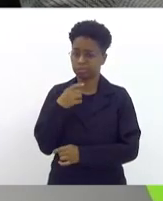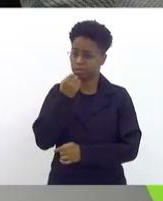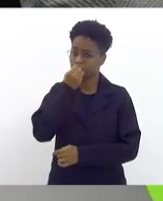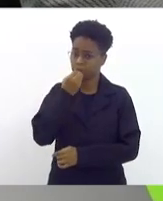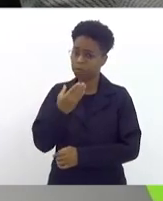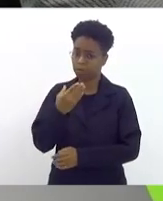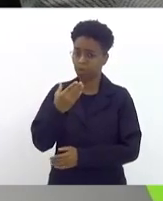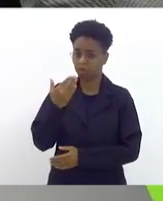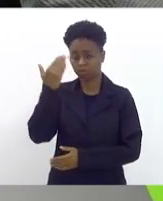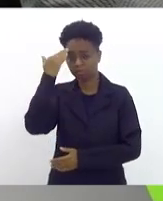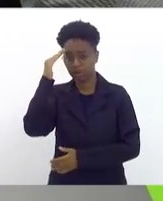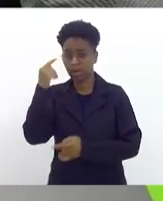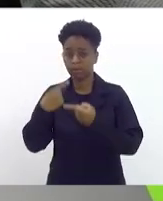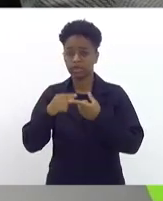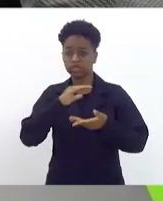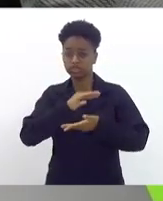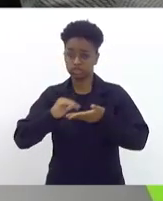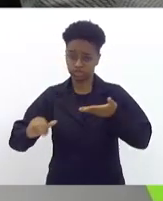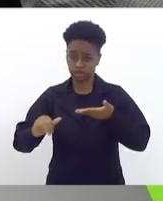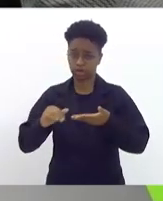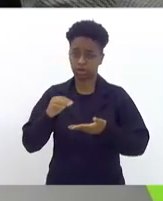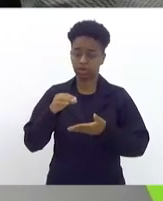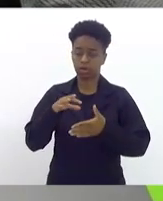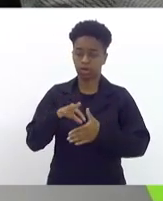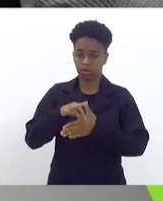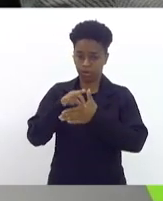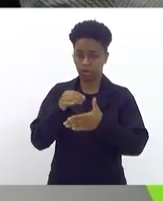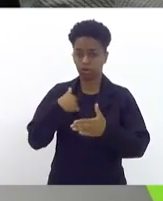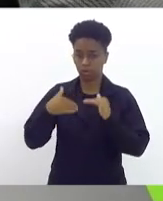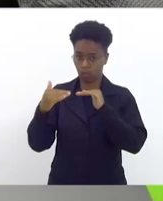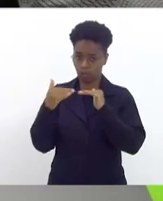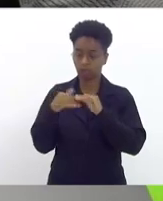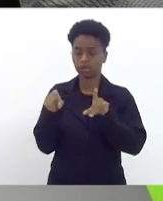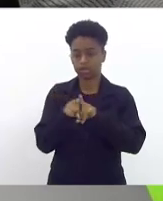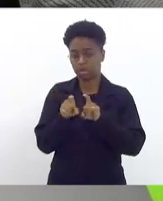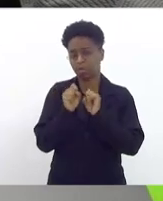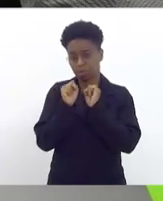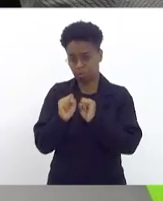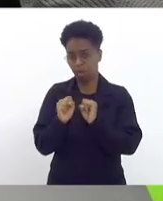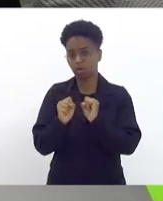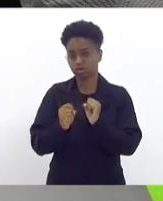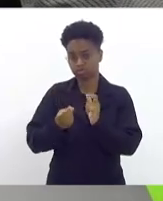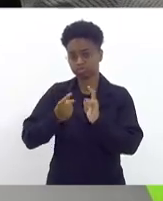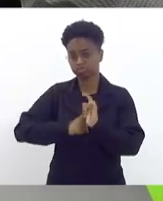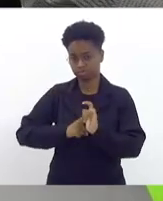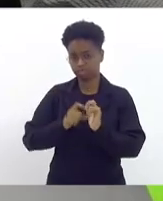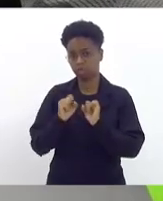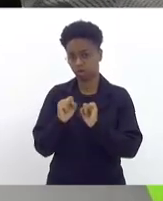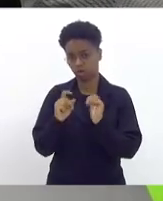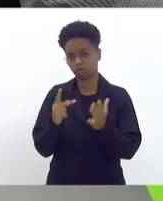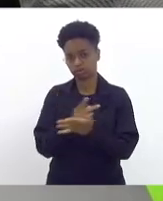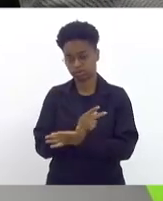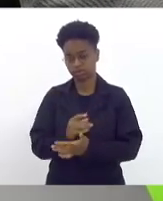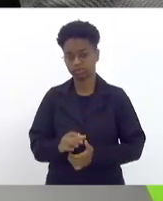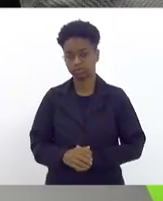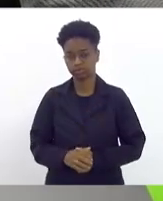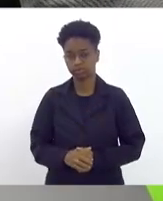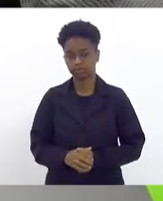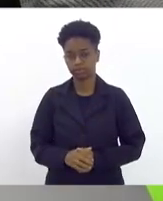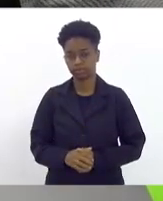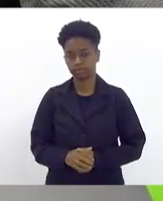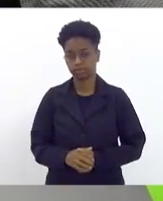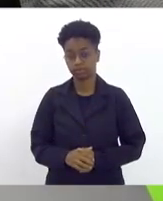ao retirar o boleto bancário eu concordo que também pode causar inadimplência e